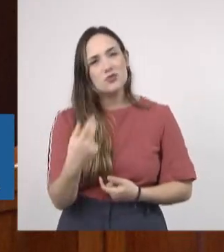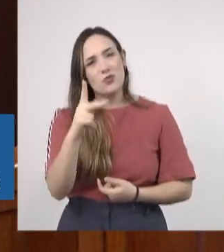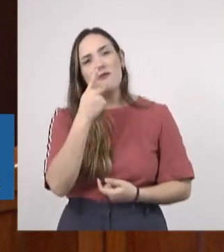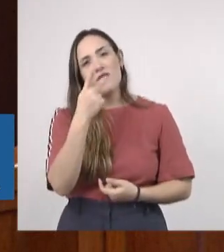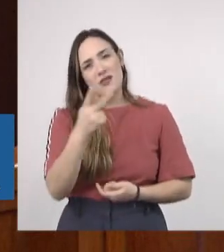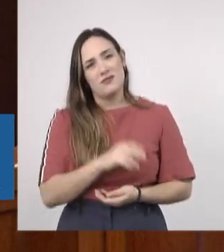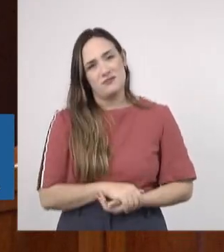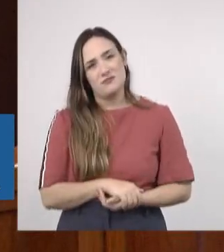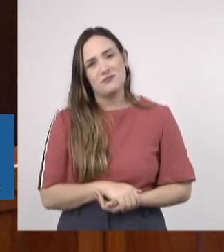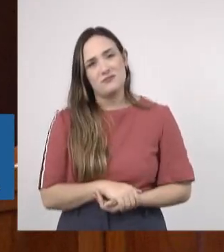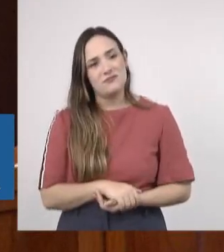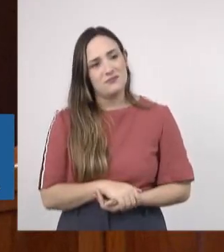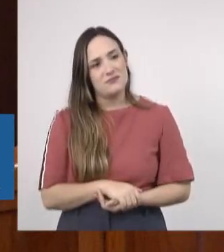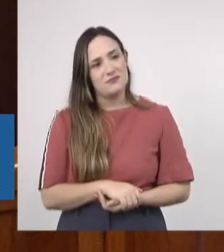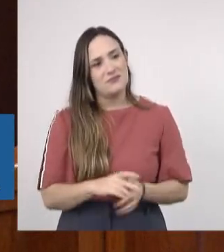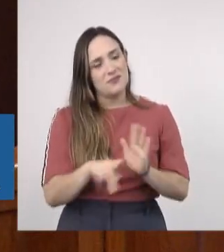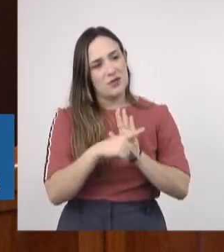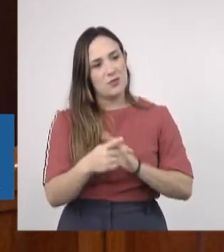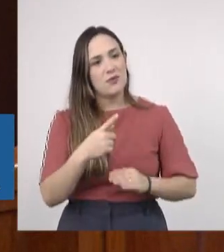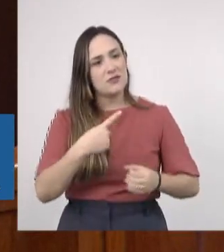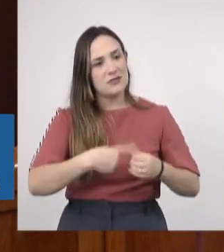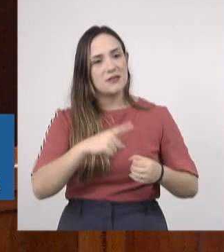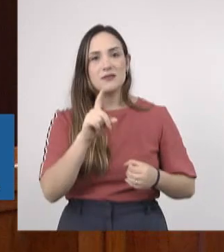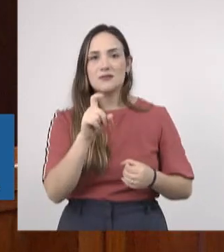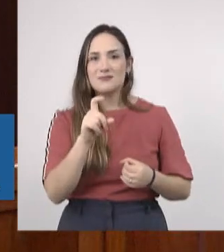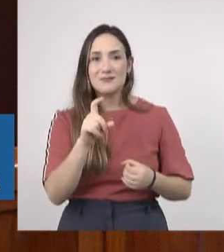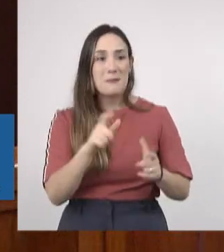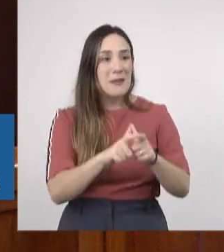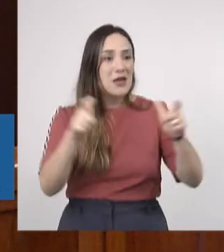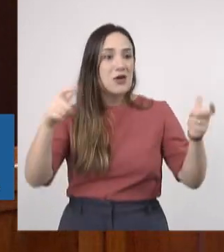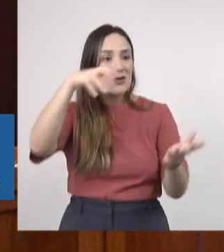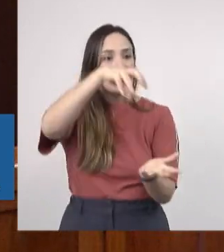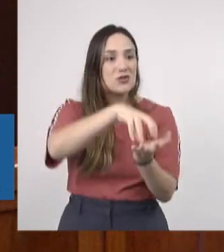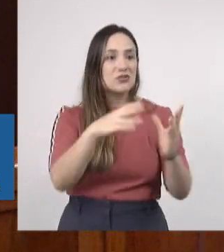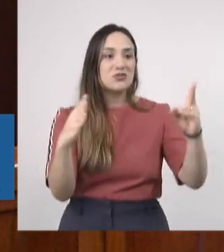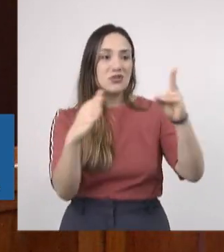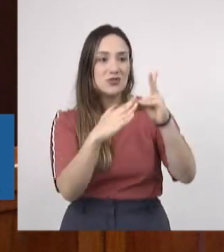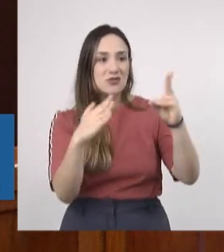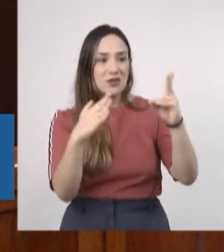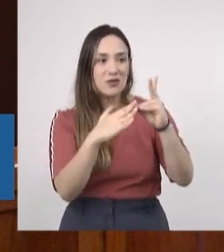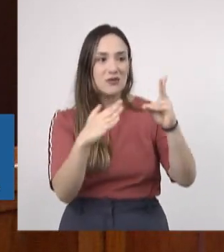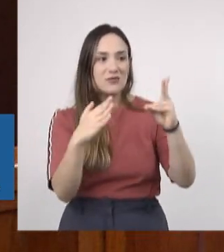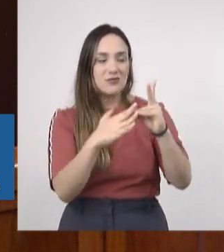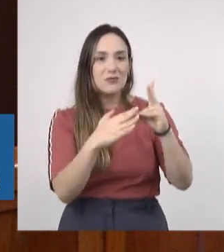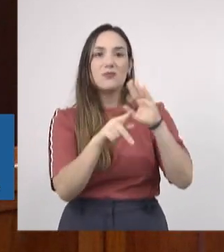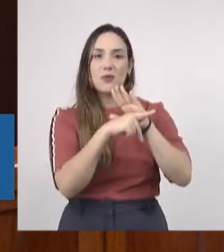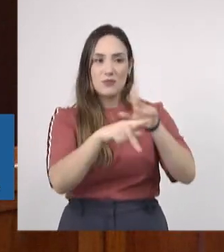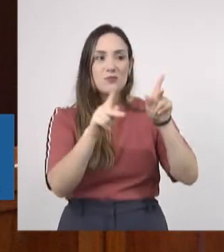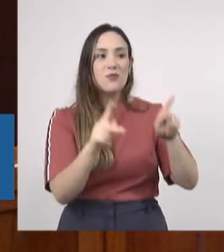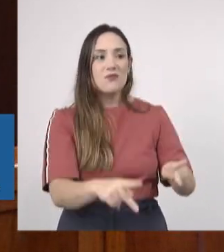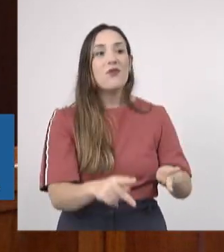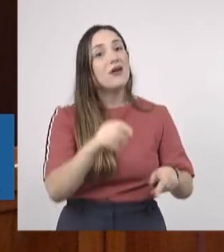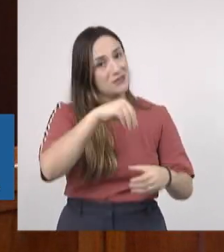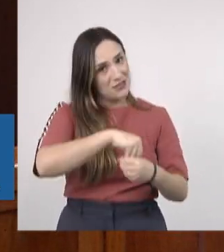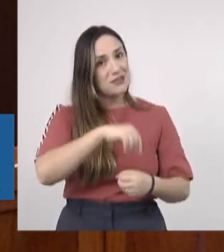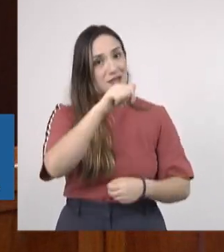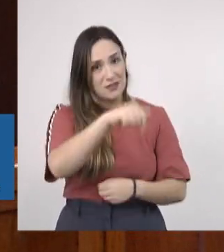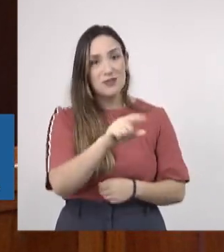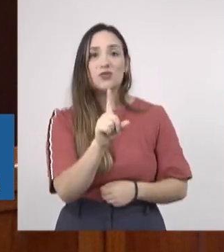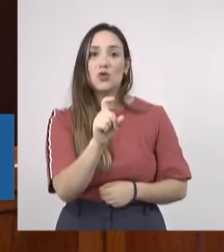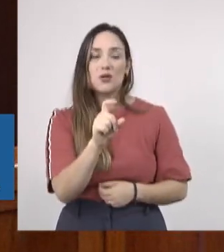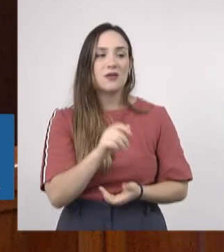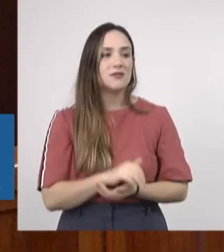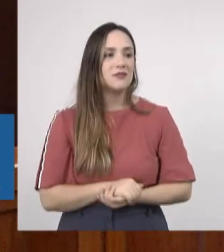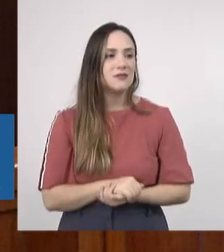pegando a sua fala, eu sou de Dourados, a maior aldeia indígena populacional do Brasil se encontra